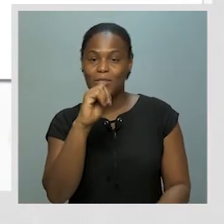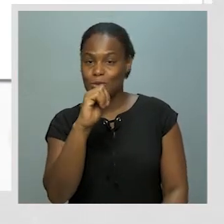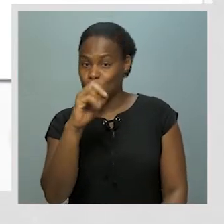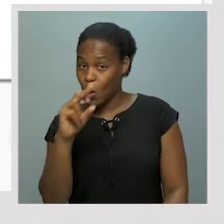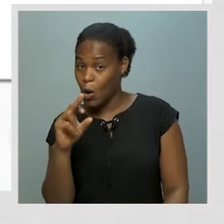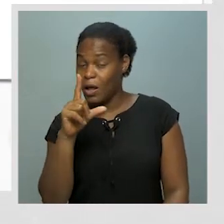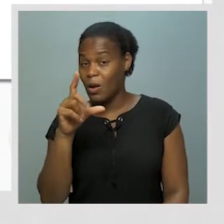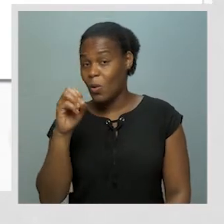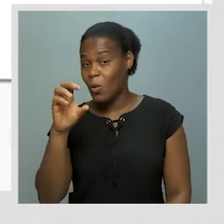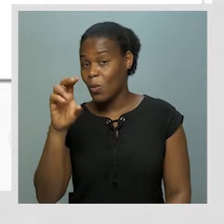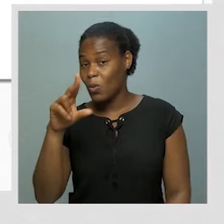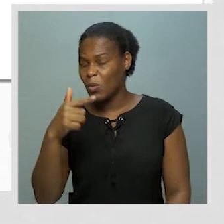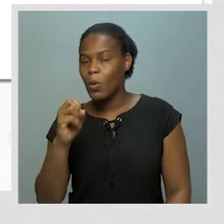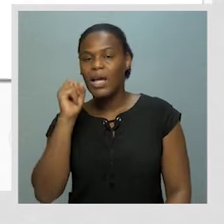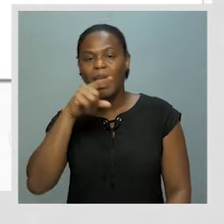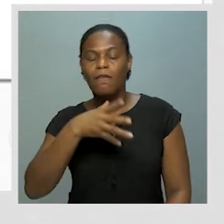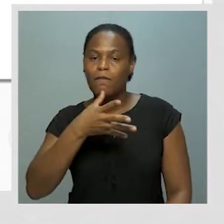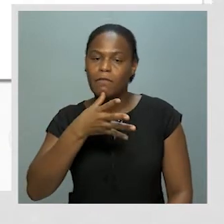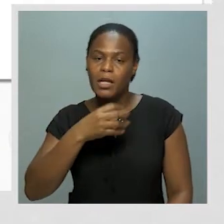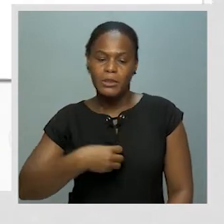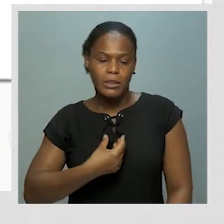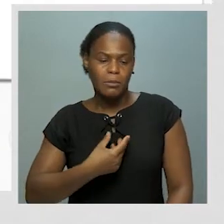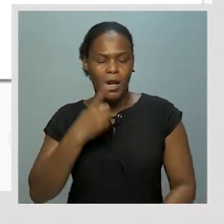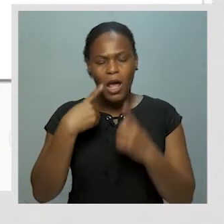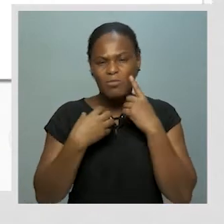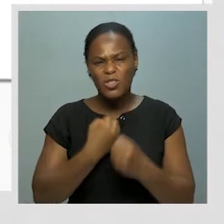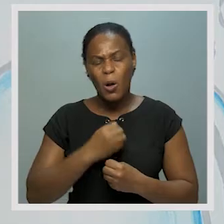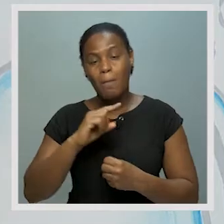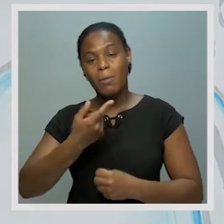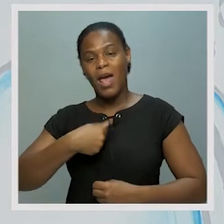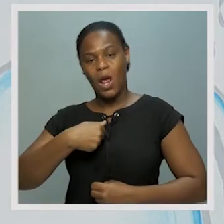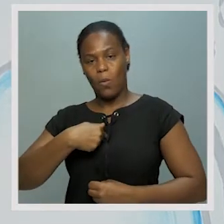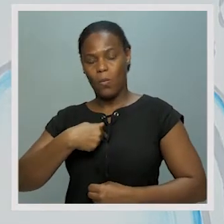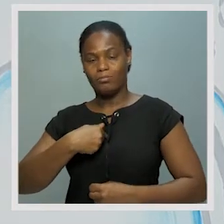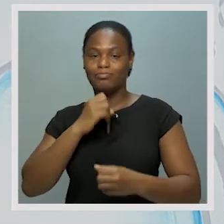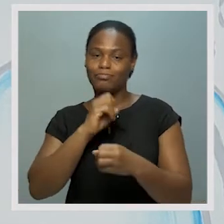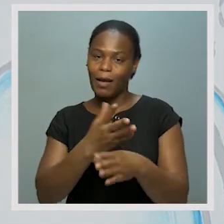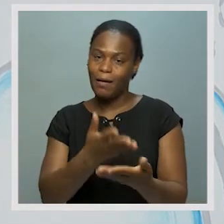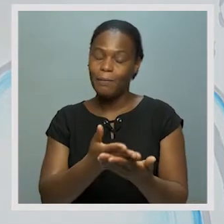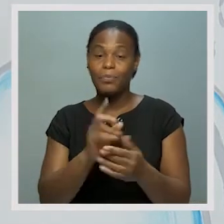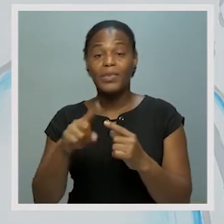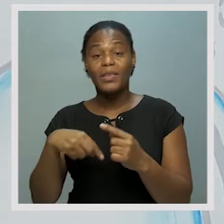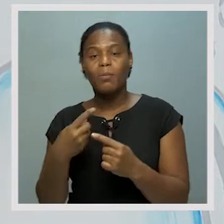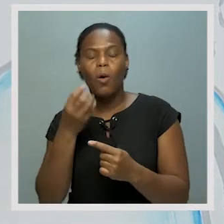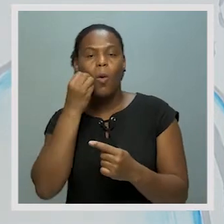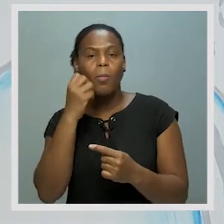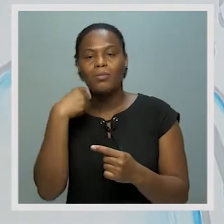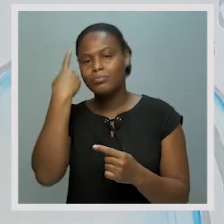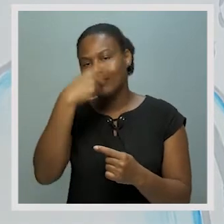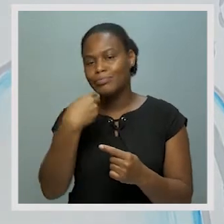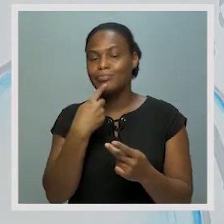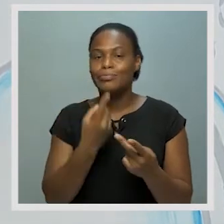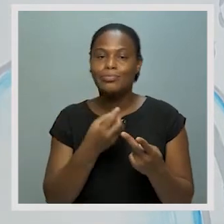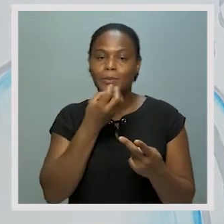aquele que exprime sentimentos e emoções na primeira pessoa. Depois nós temos como